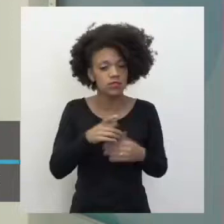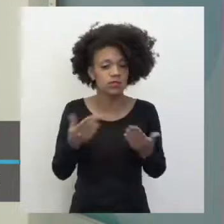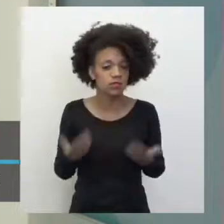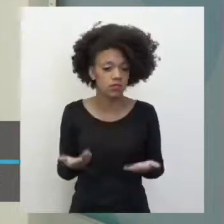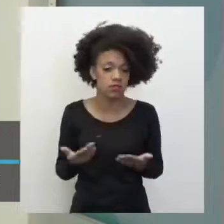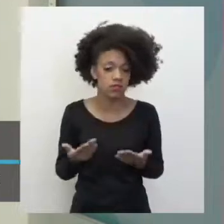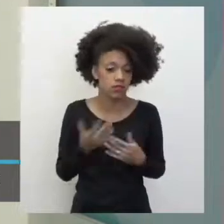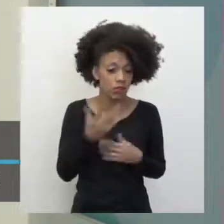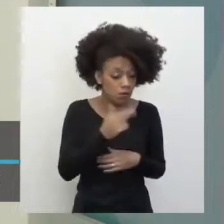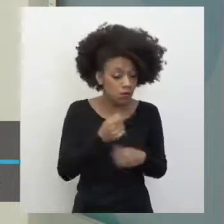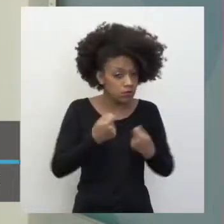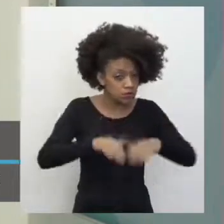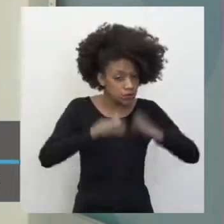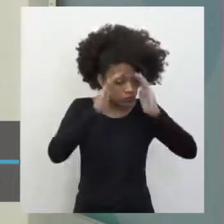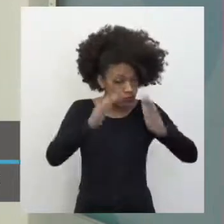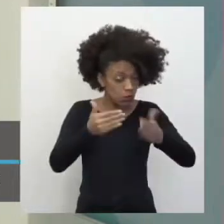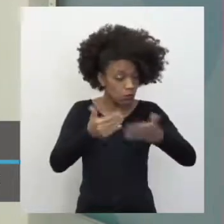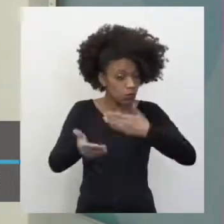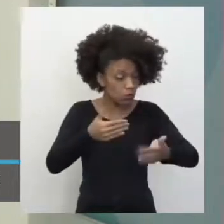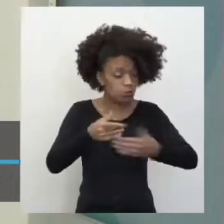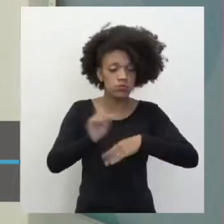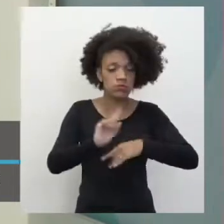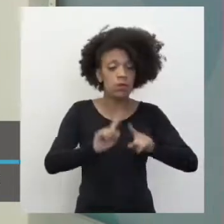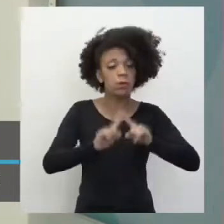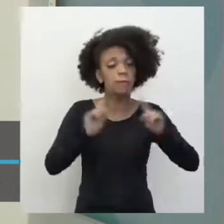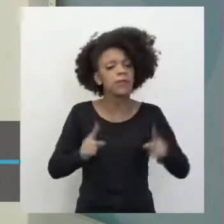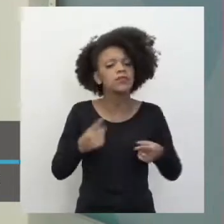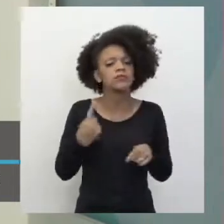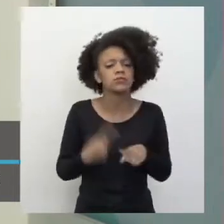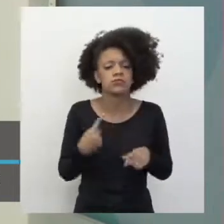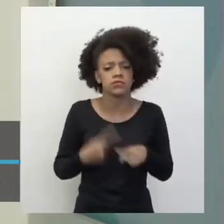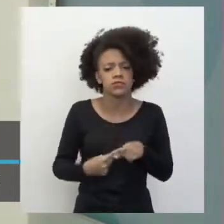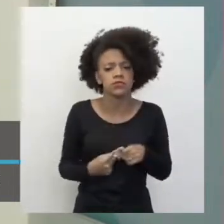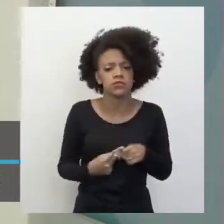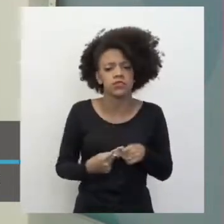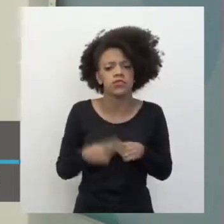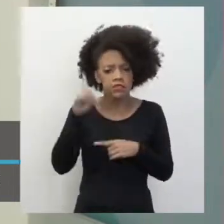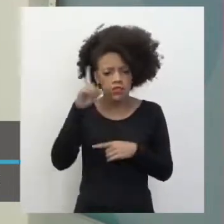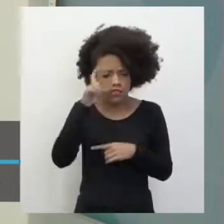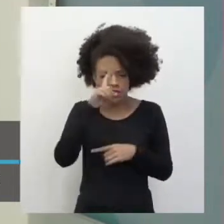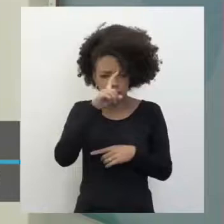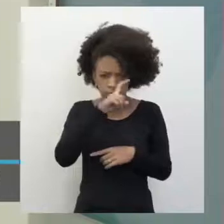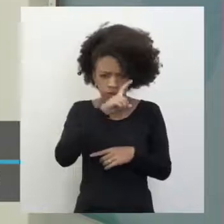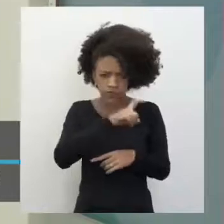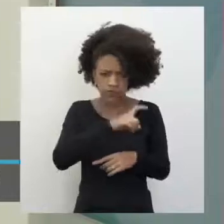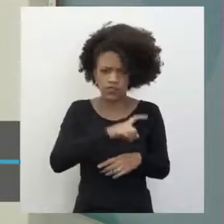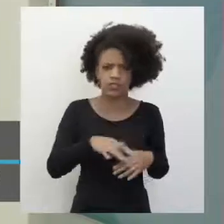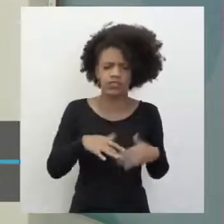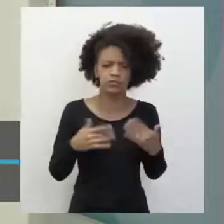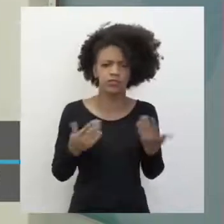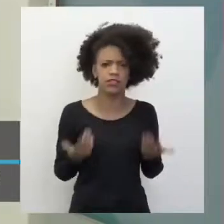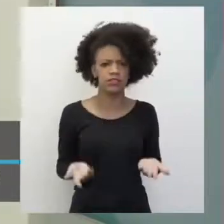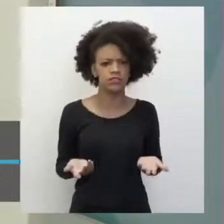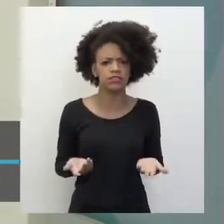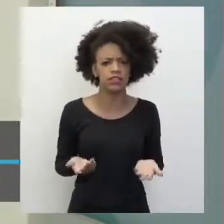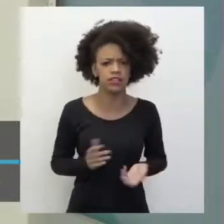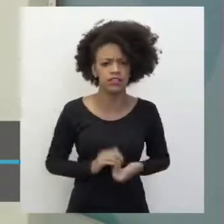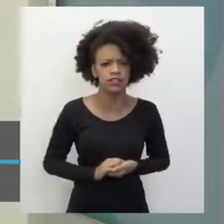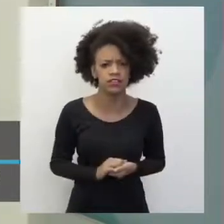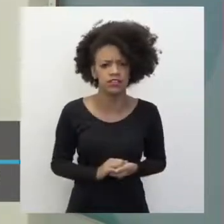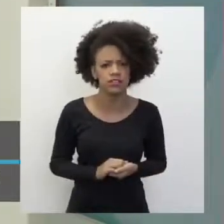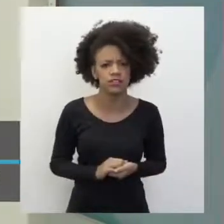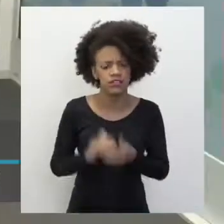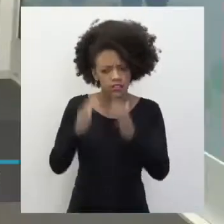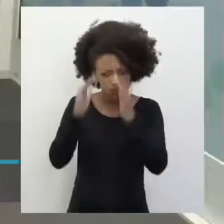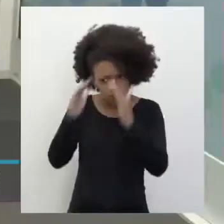ache que a gente tem que respeitar qualquer coisa, mas porque fica difícil para entender por que tem de respeitar.